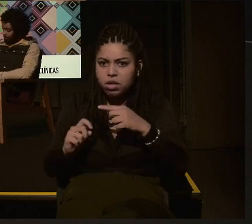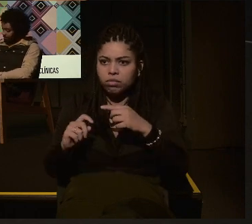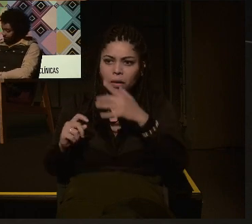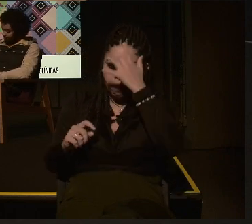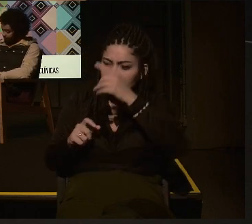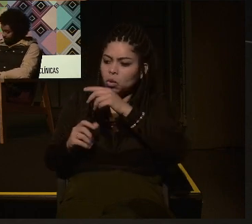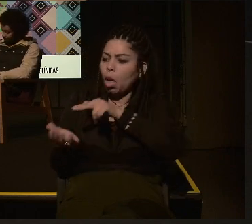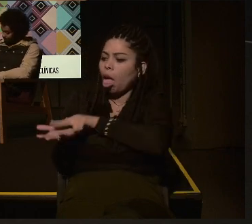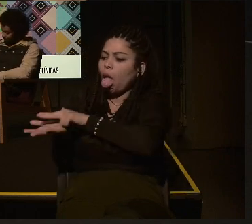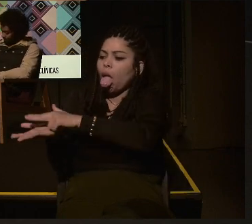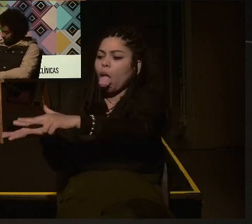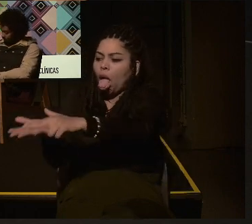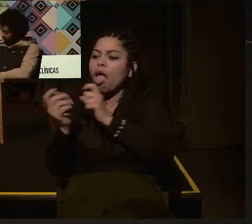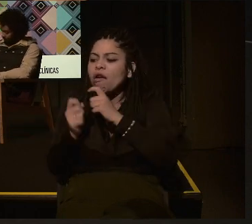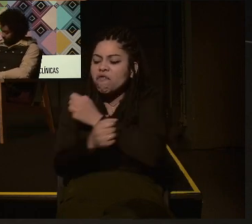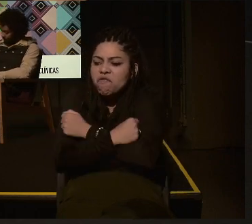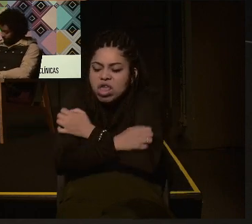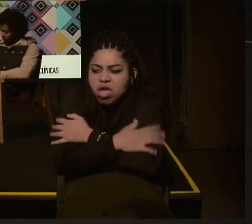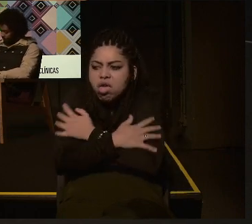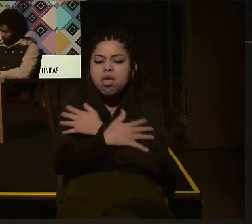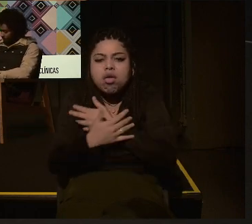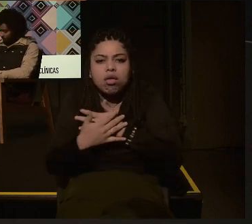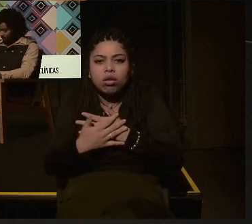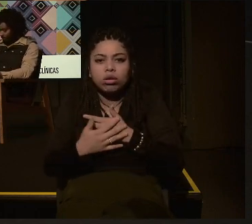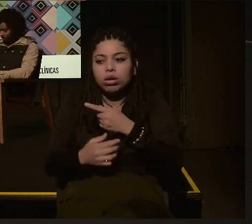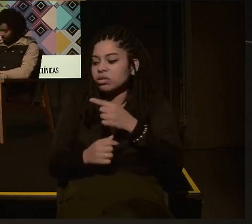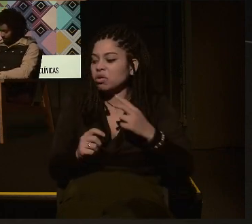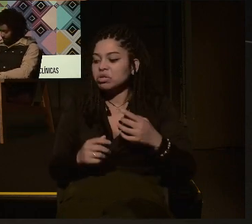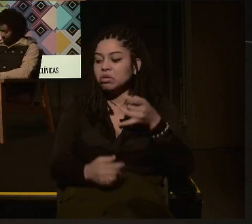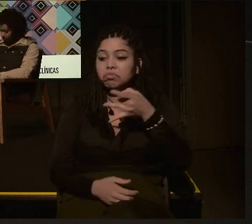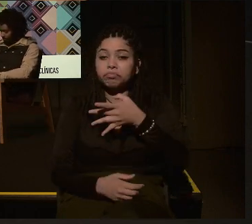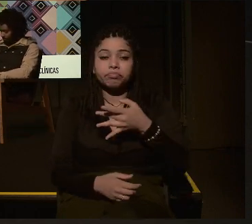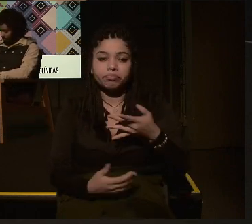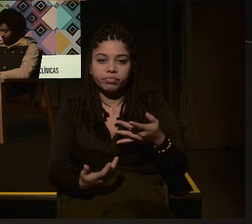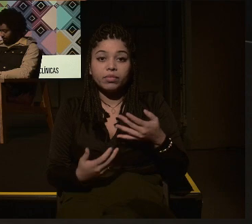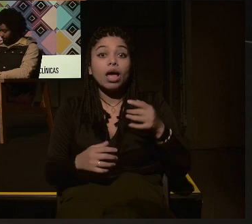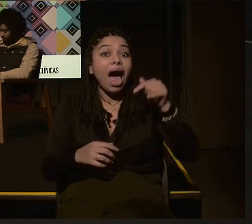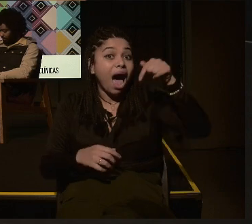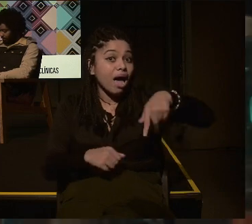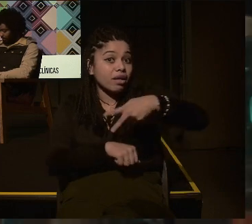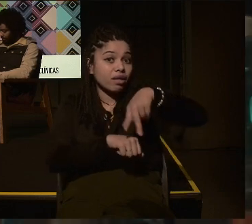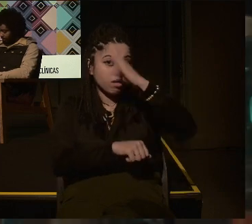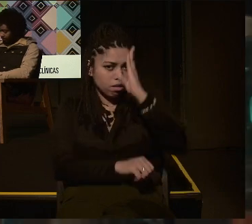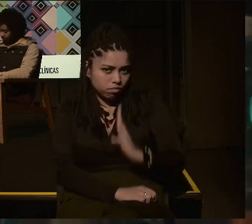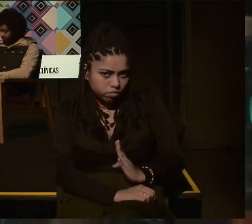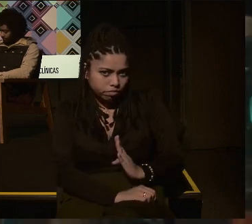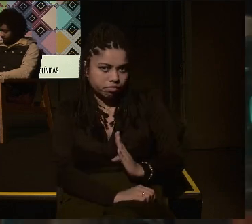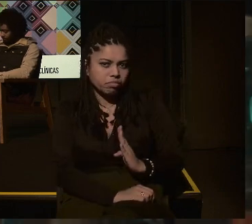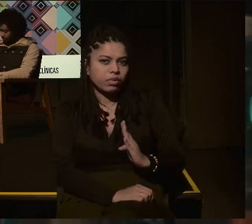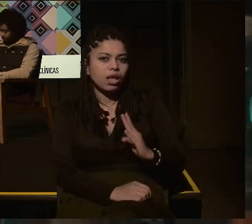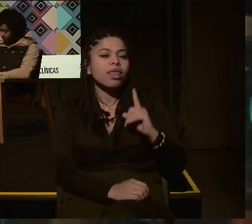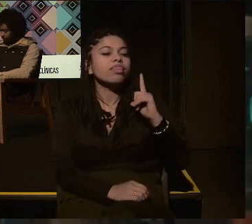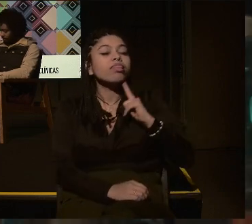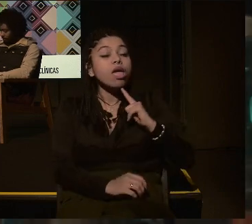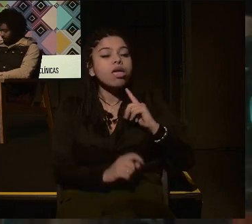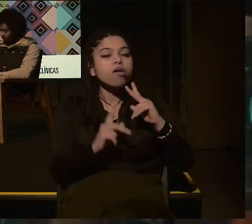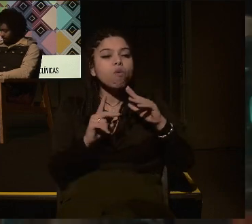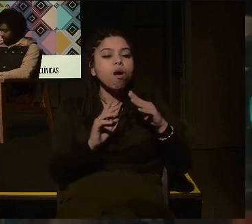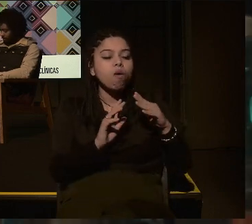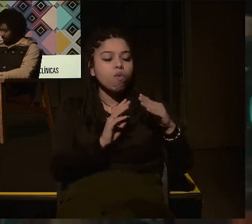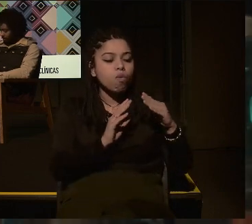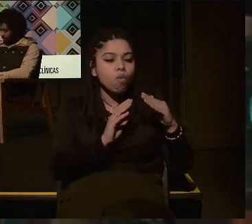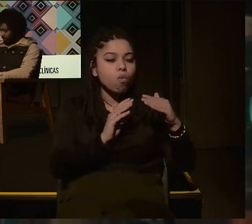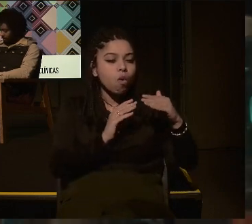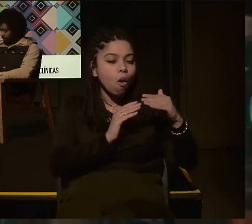desumanizados. Então, e o processo de desumanização no Brasil, em grande território fora